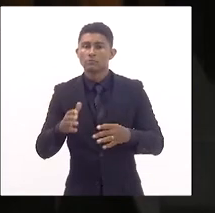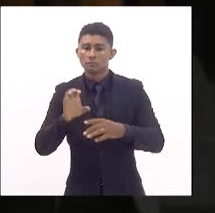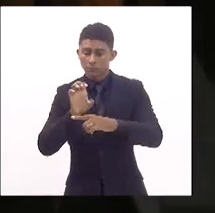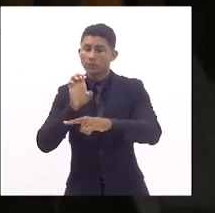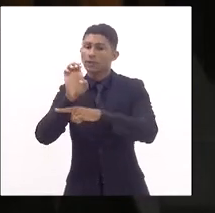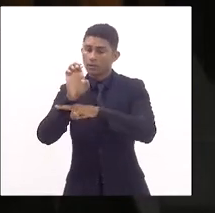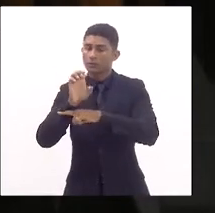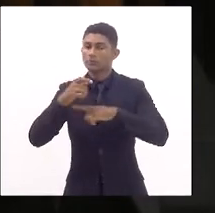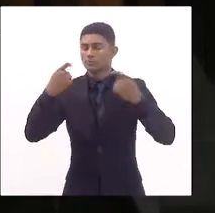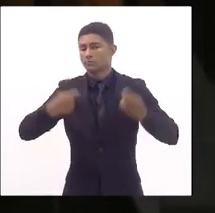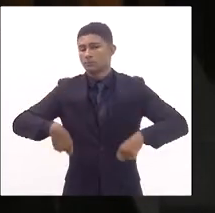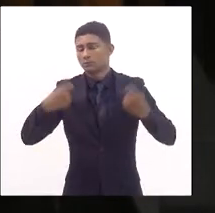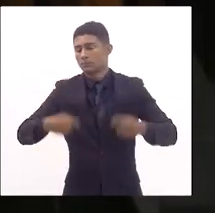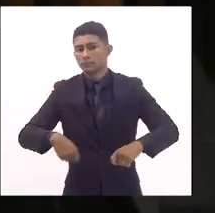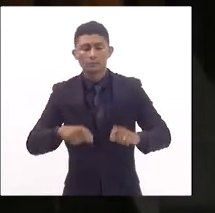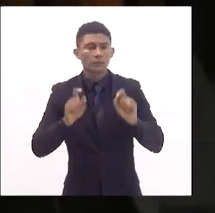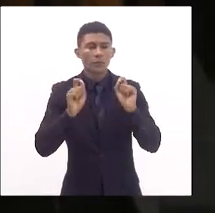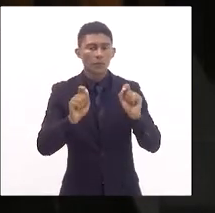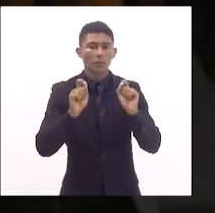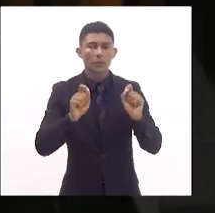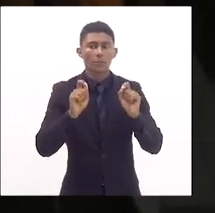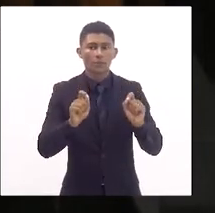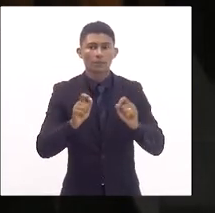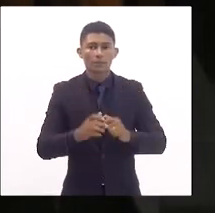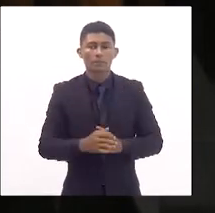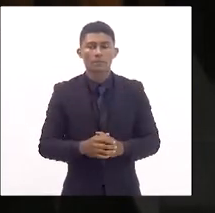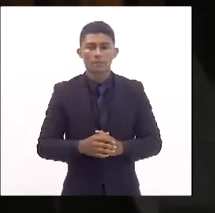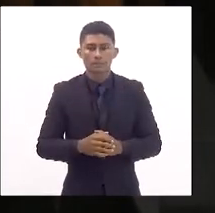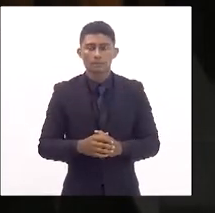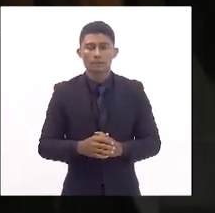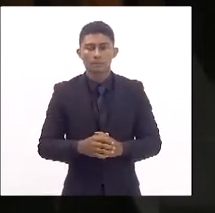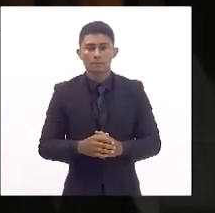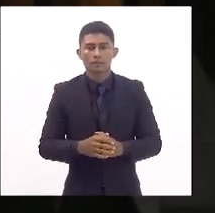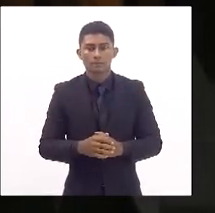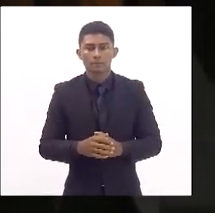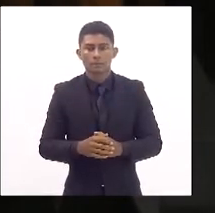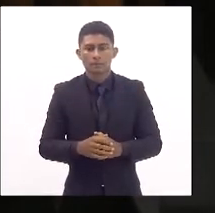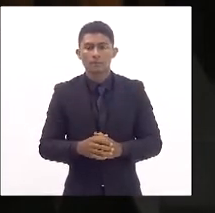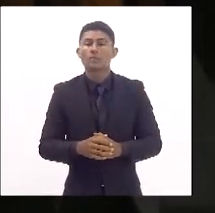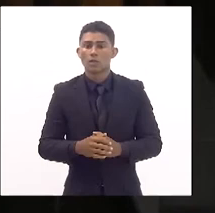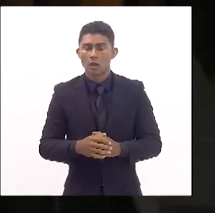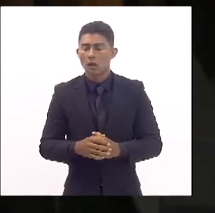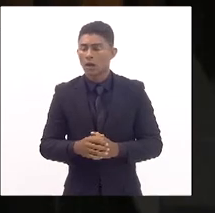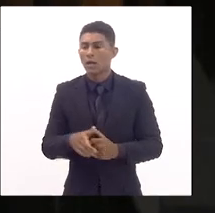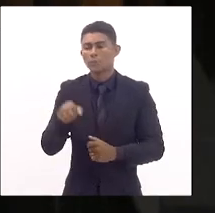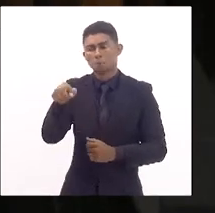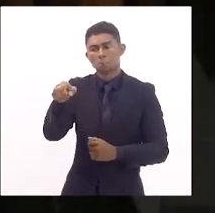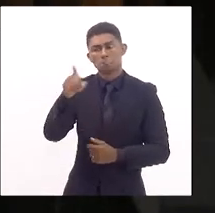muitas vezes um estado Olá seja impositivo